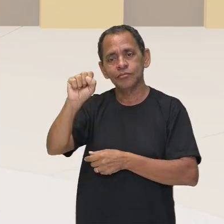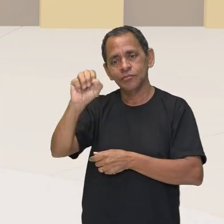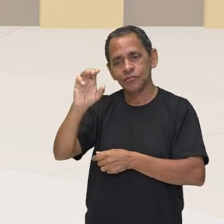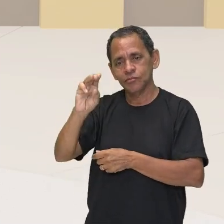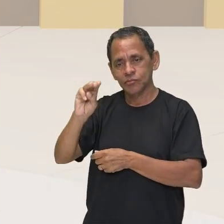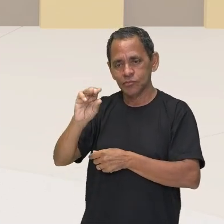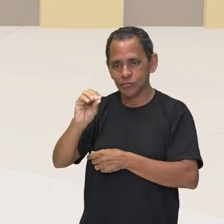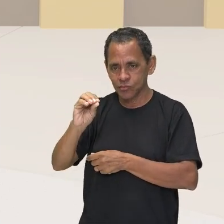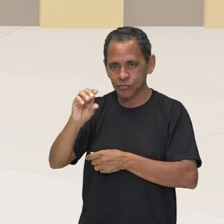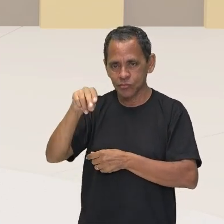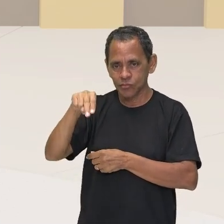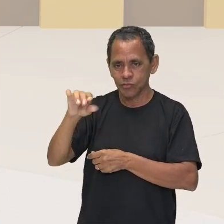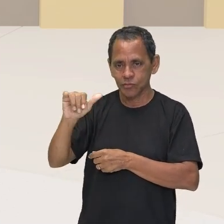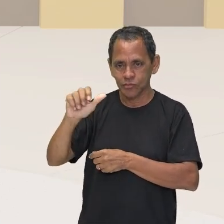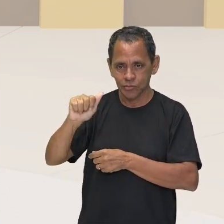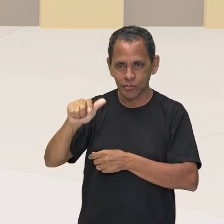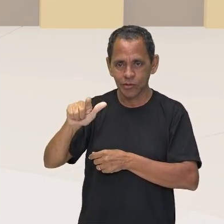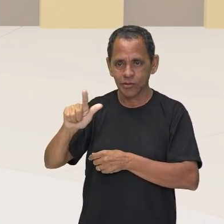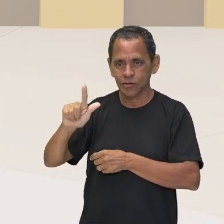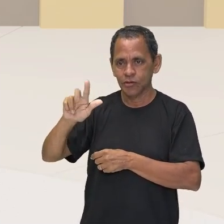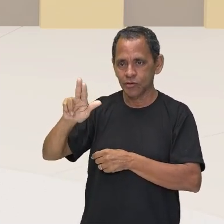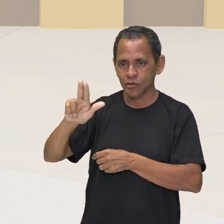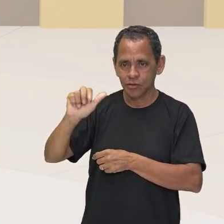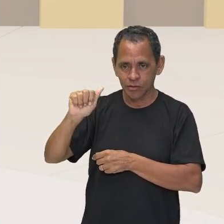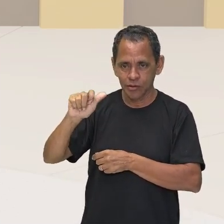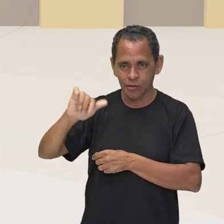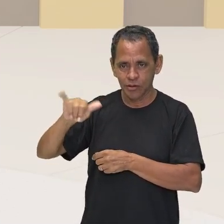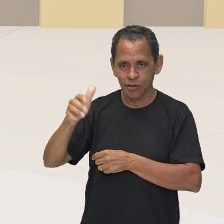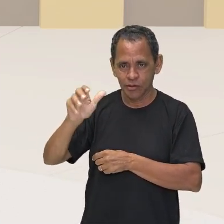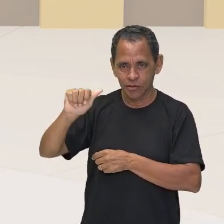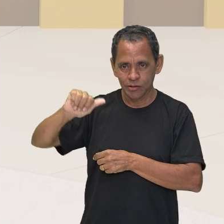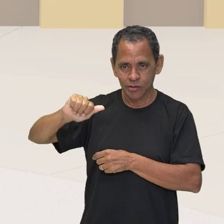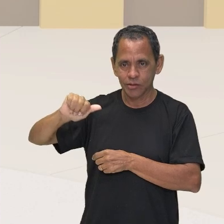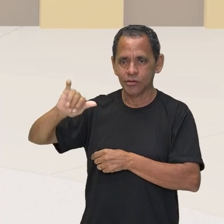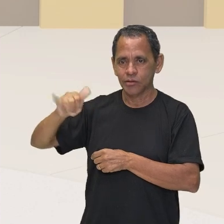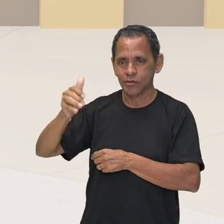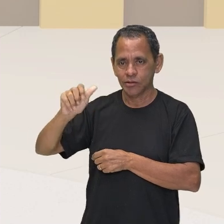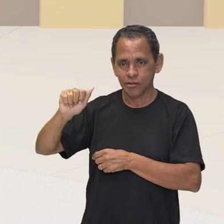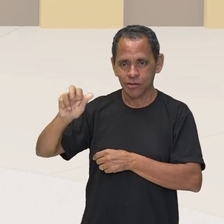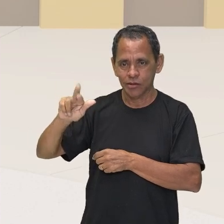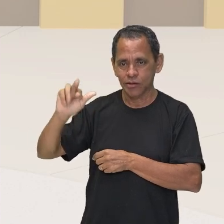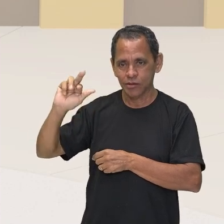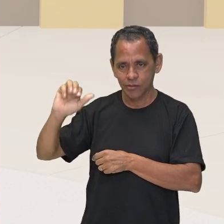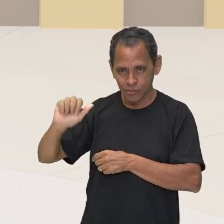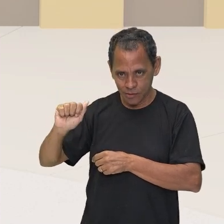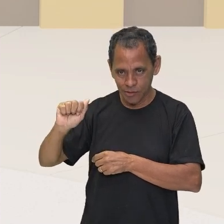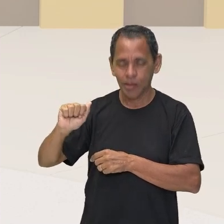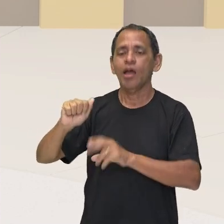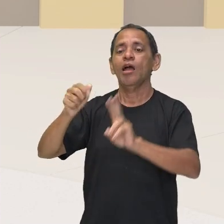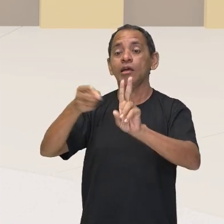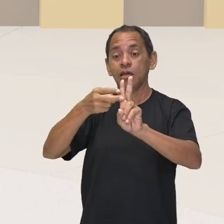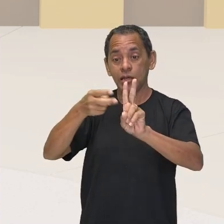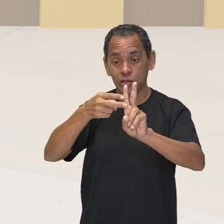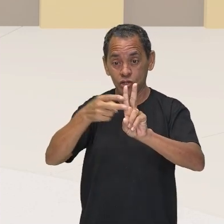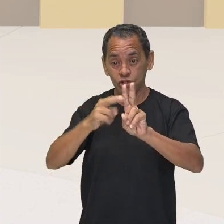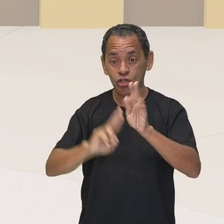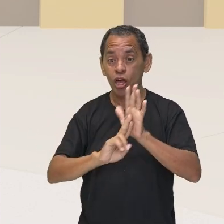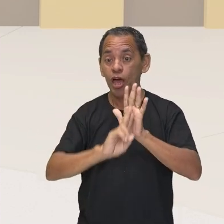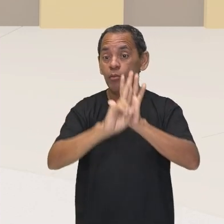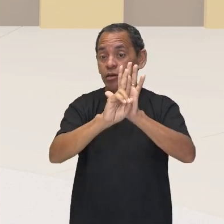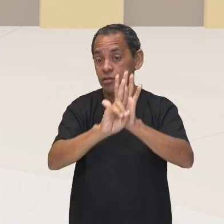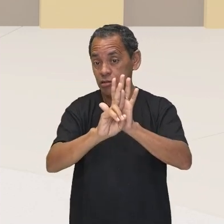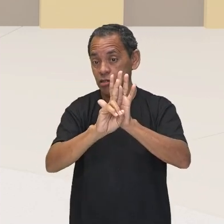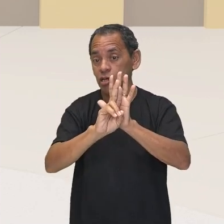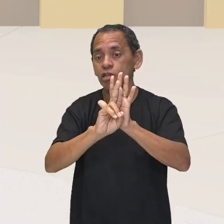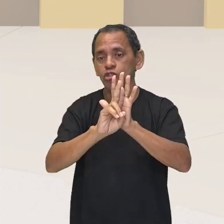Guajajara. Então, nós temos aqui essa belíssima mulher indígena, como podemos ver, representando